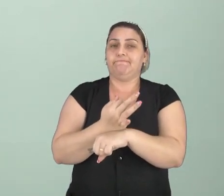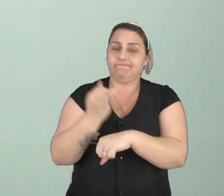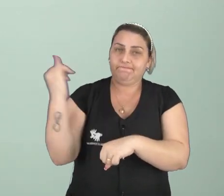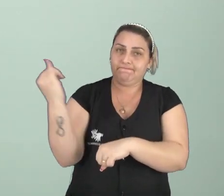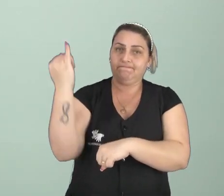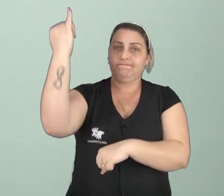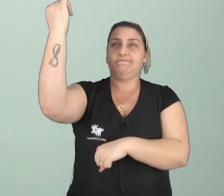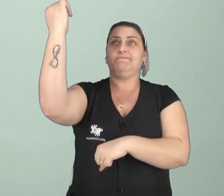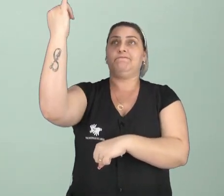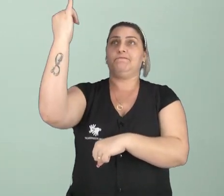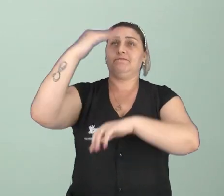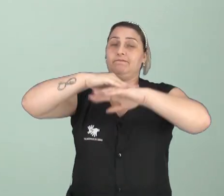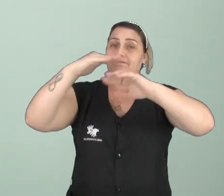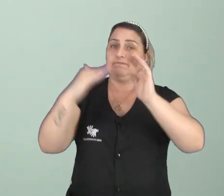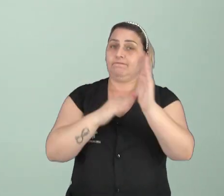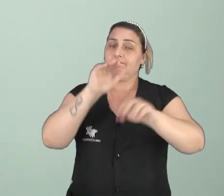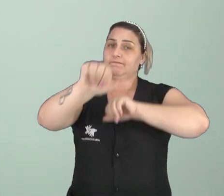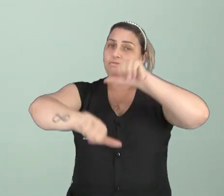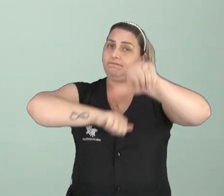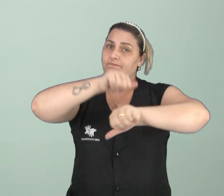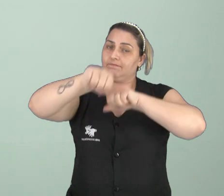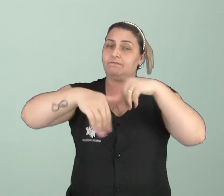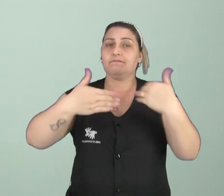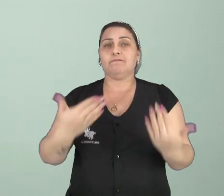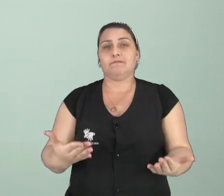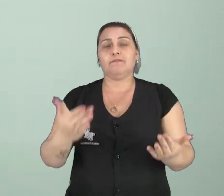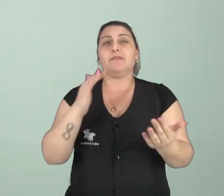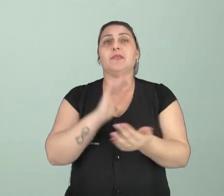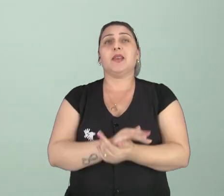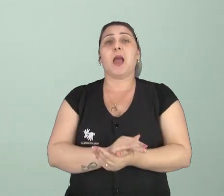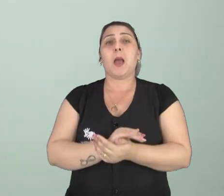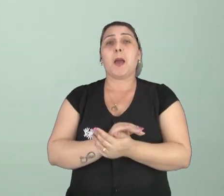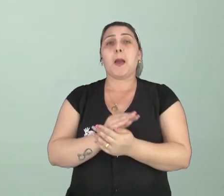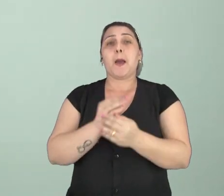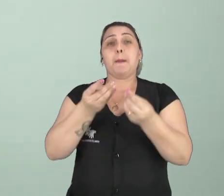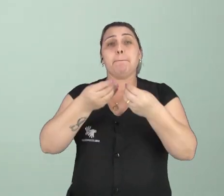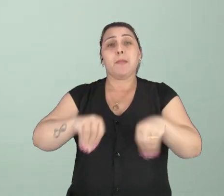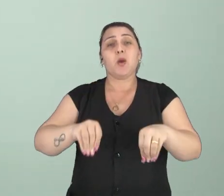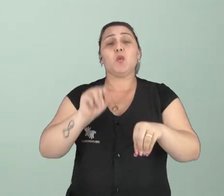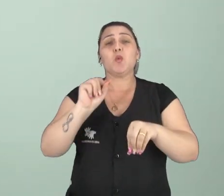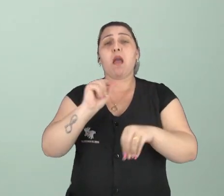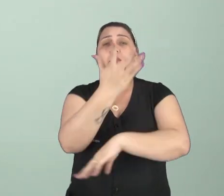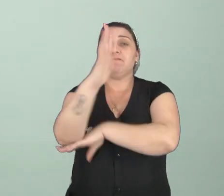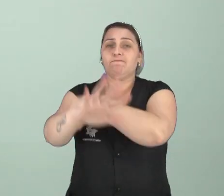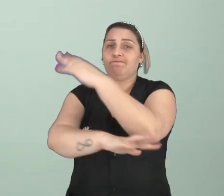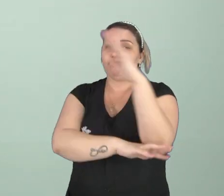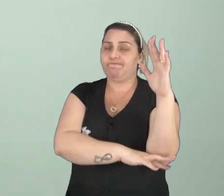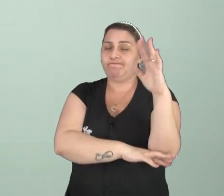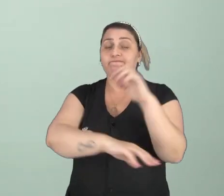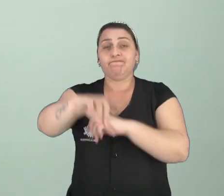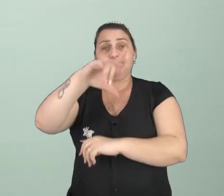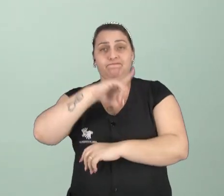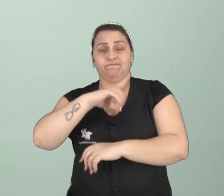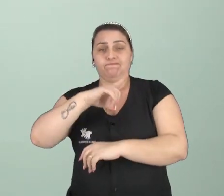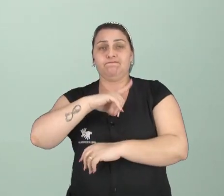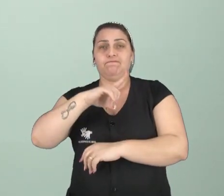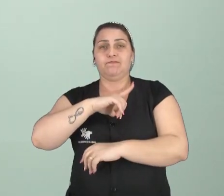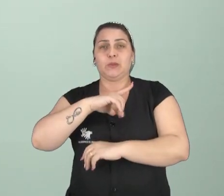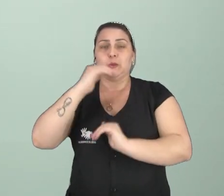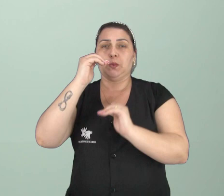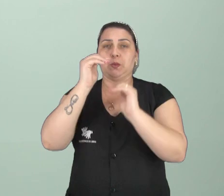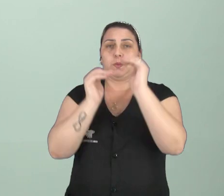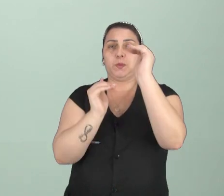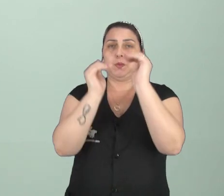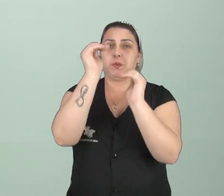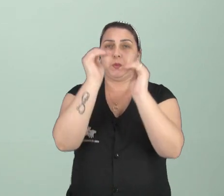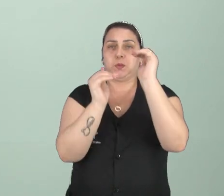necessários para todas essas transformações. E isso prejudica muito a natureza, certo? A gente tem uma força de